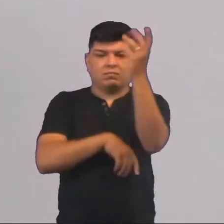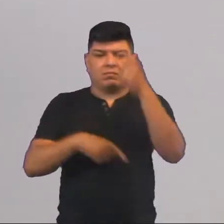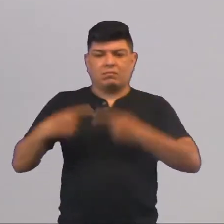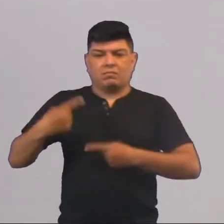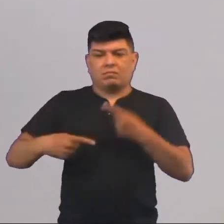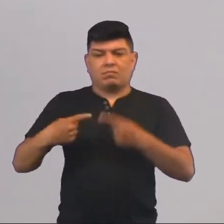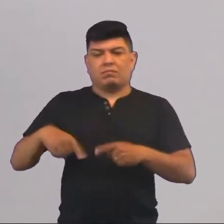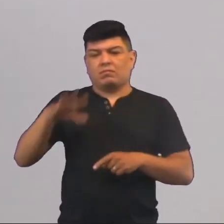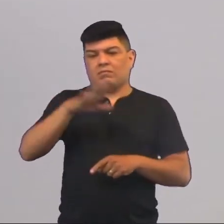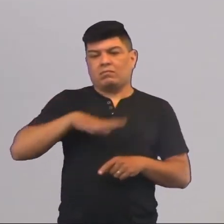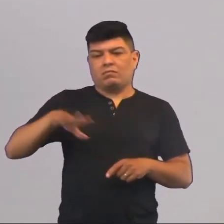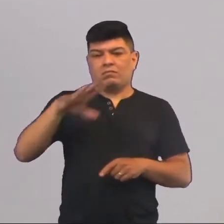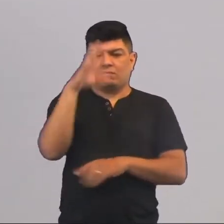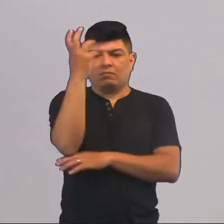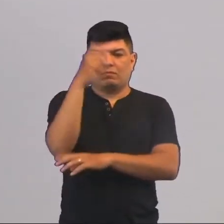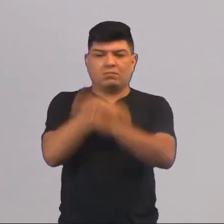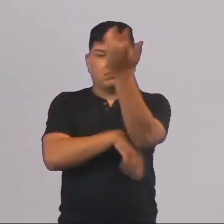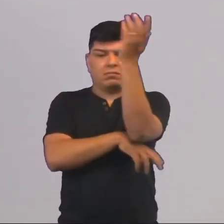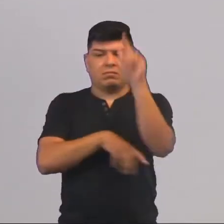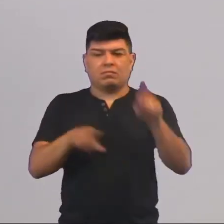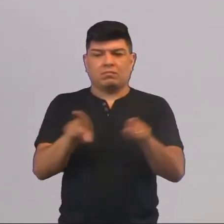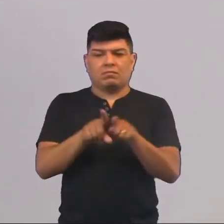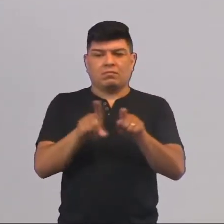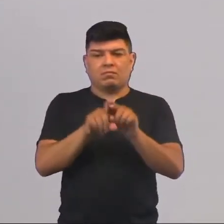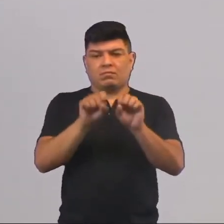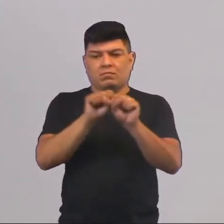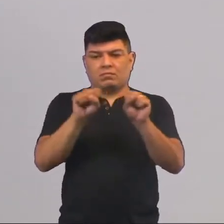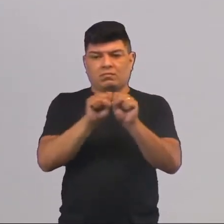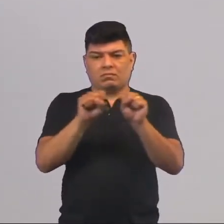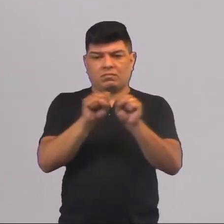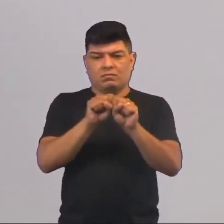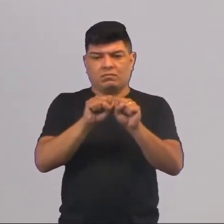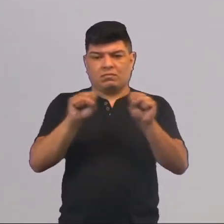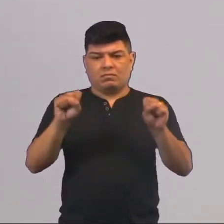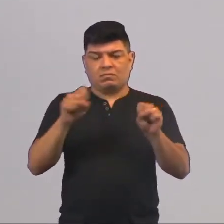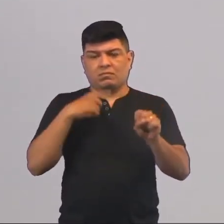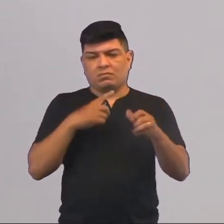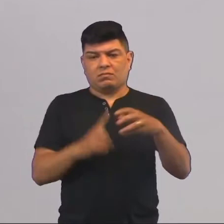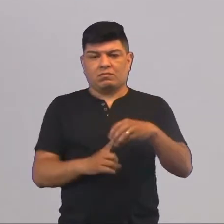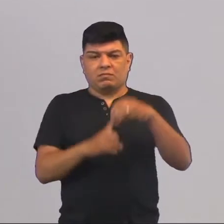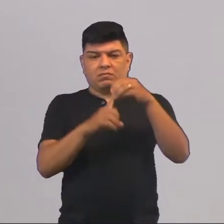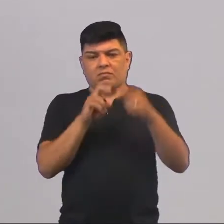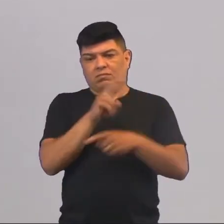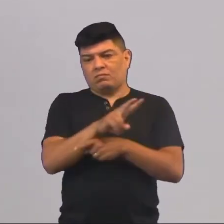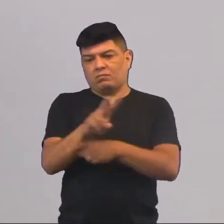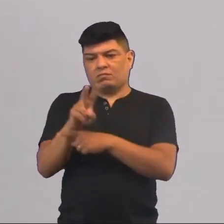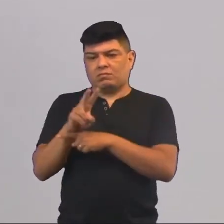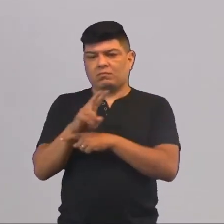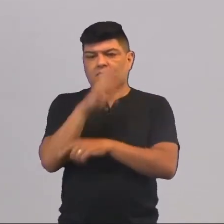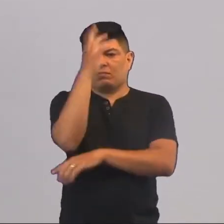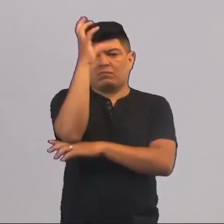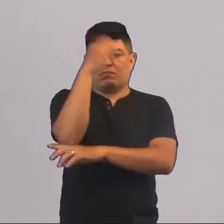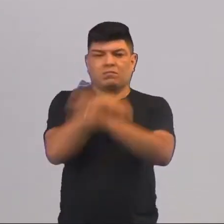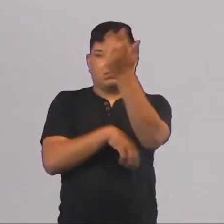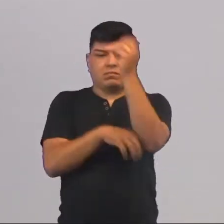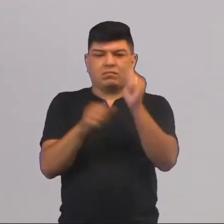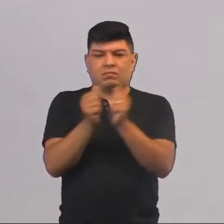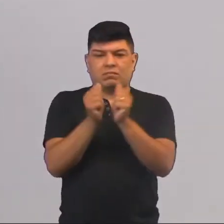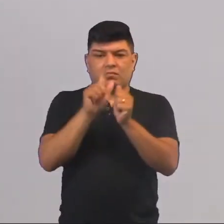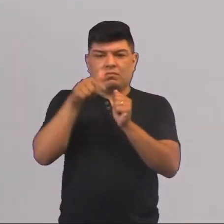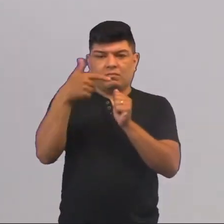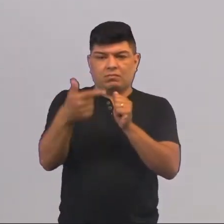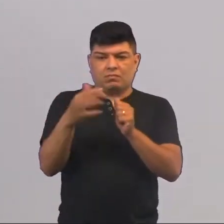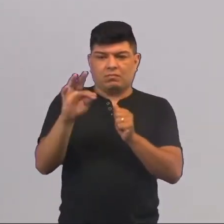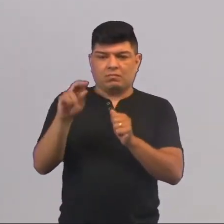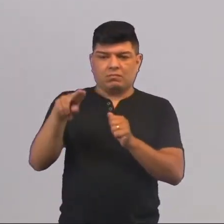Política Nacional do Meio Ambiente e o Sistema Nacional de Unidades de Conservação da Natureza, juntamente com a Lei